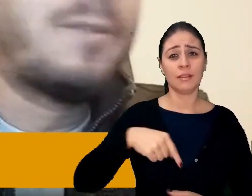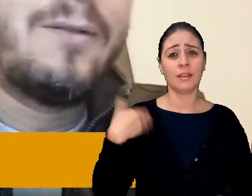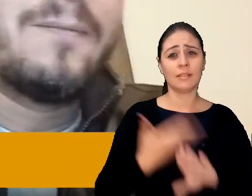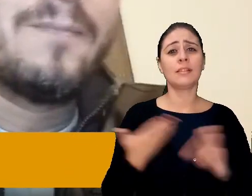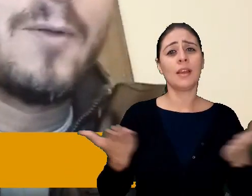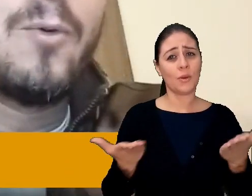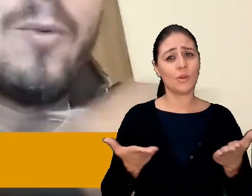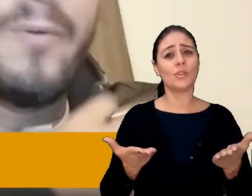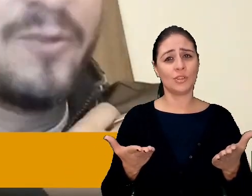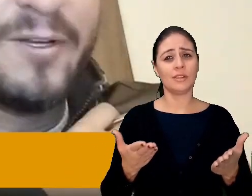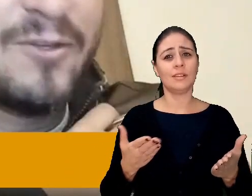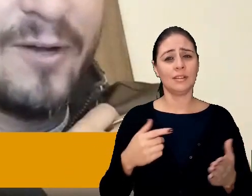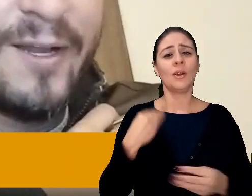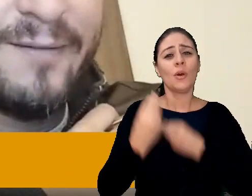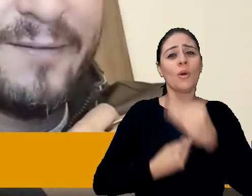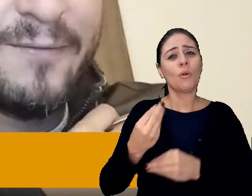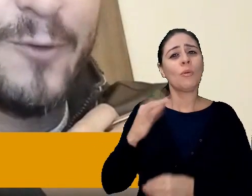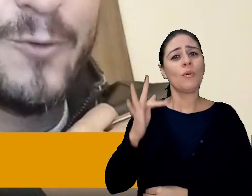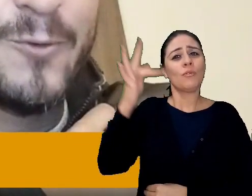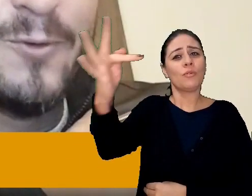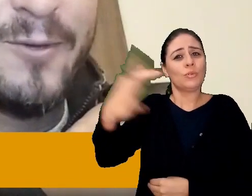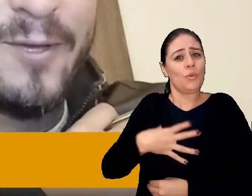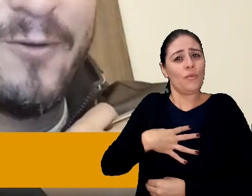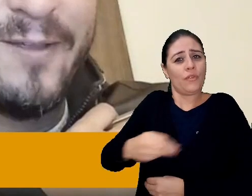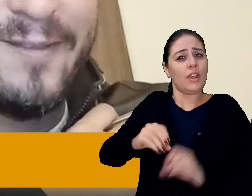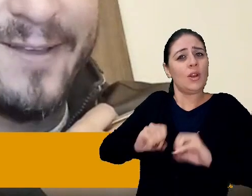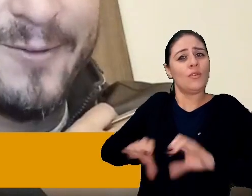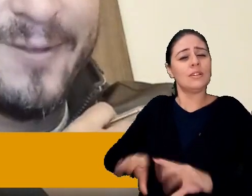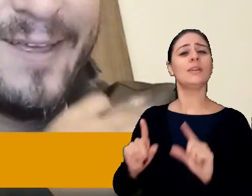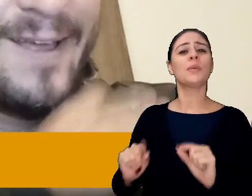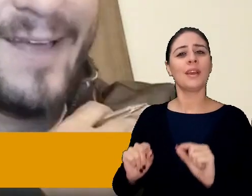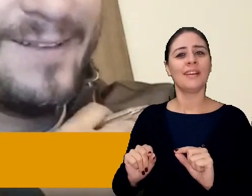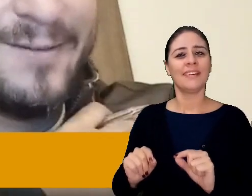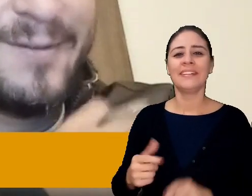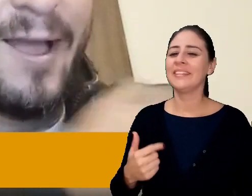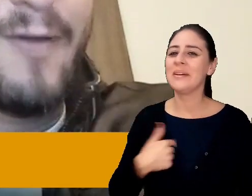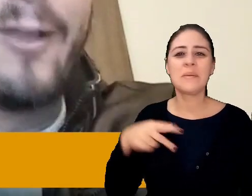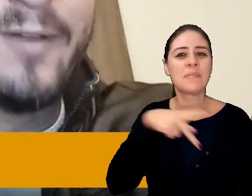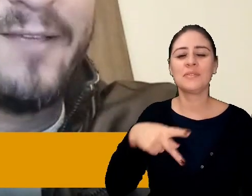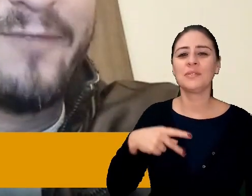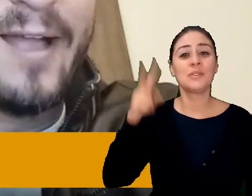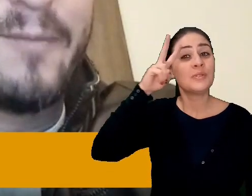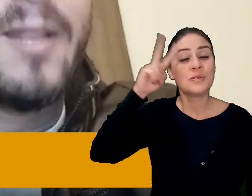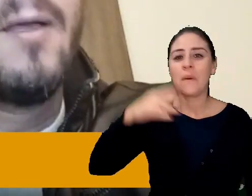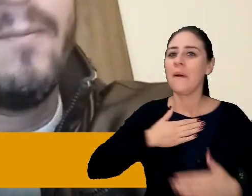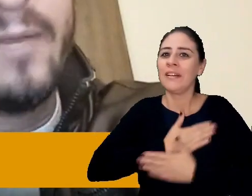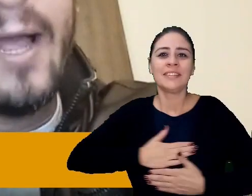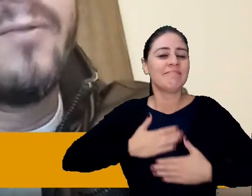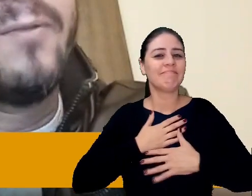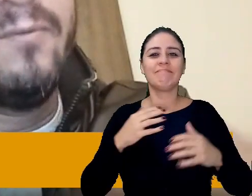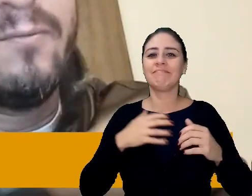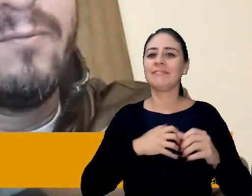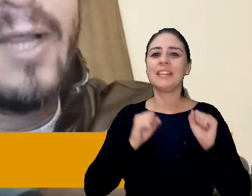nossos filhos. Como professor de história, falou tudo o que eu queria ouvir, entendeu? Tudo que, assim, eu adorei, de verdade, Camila.